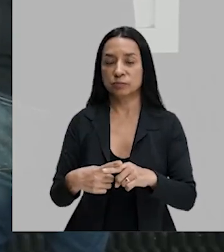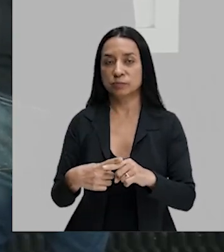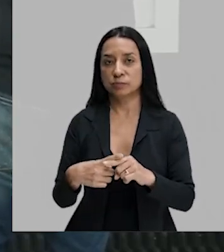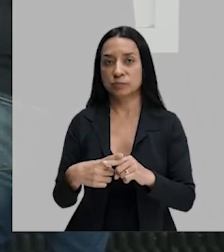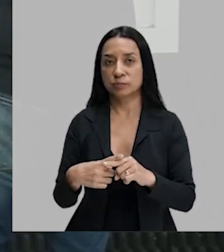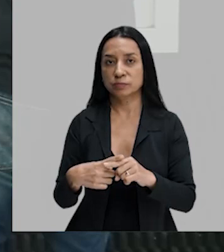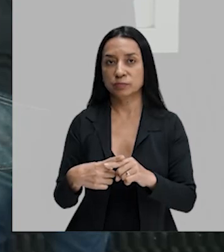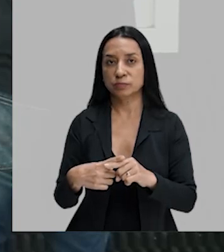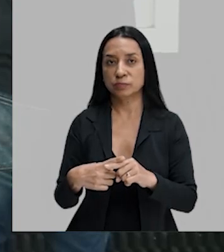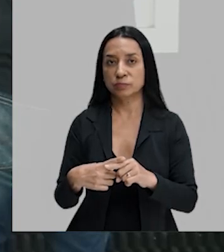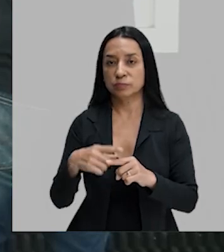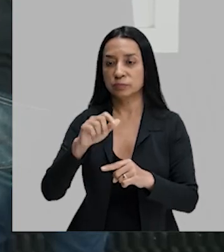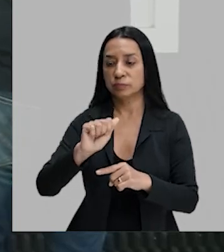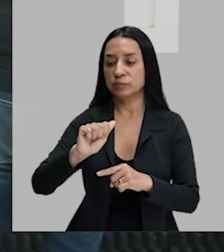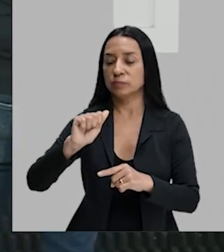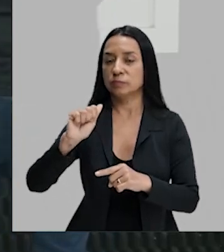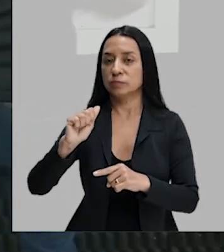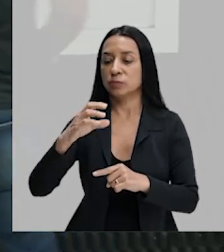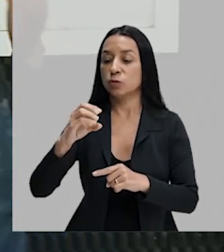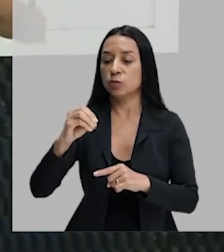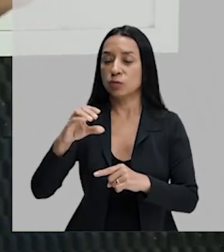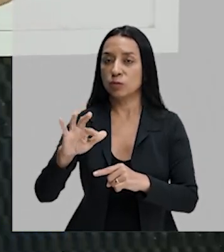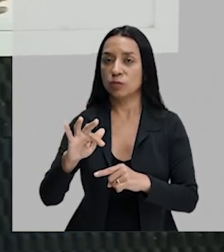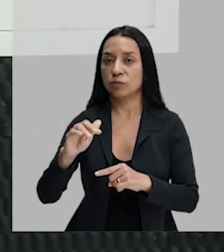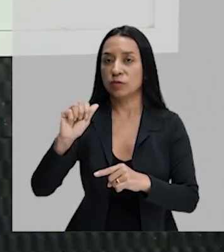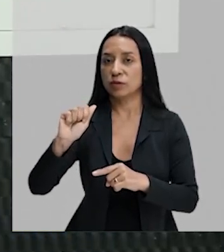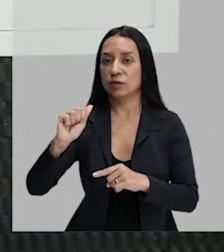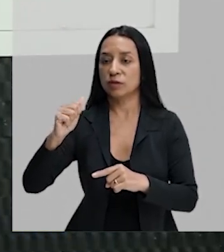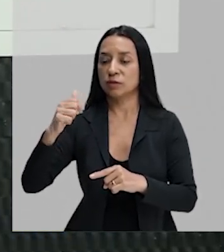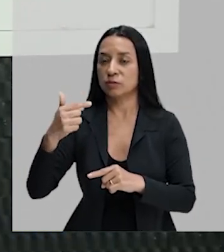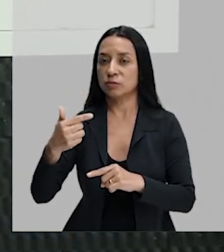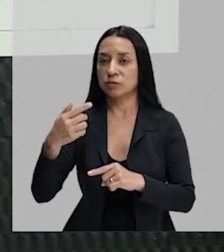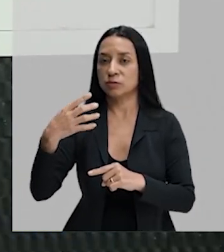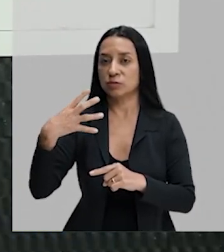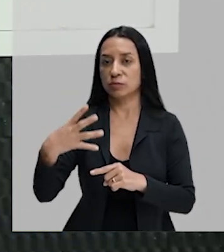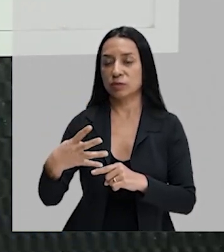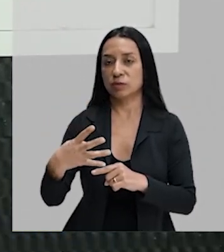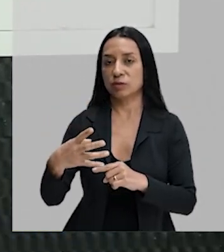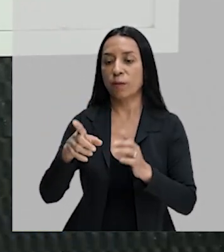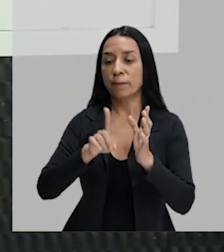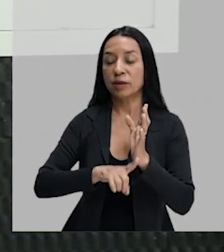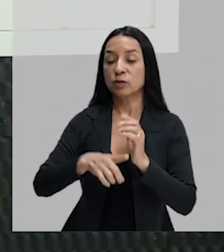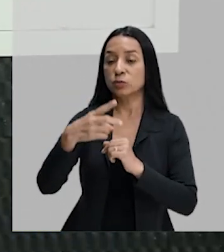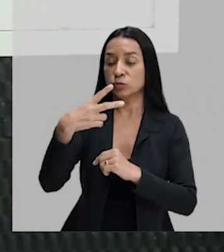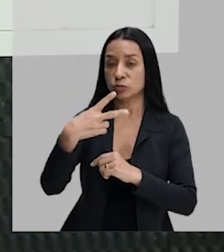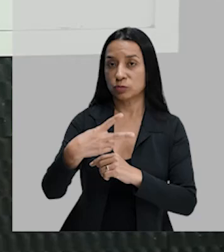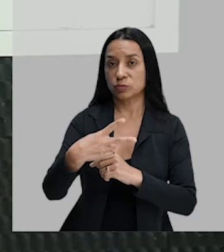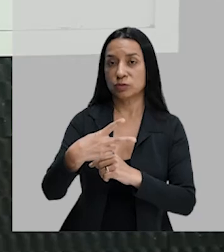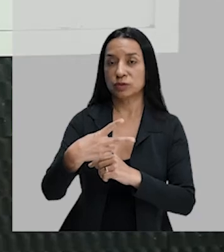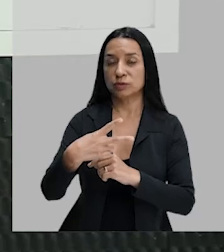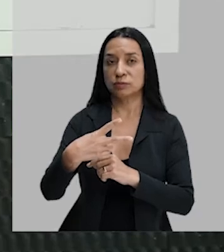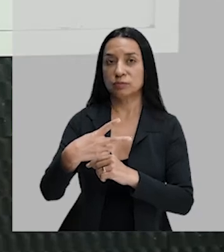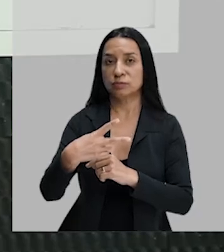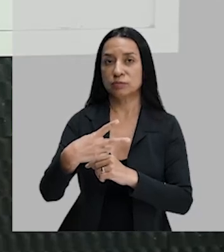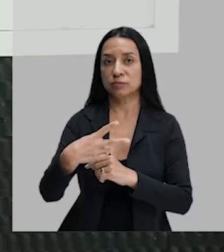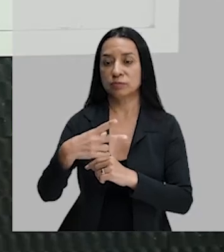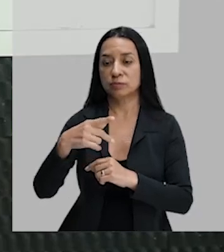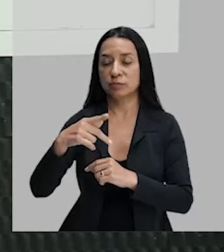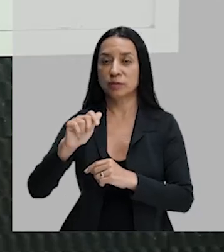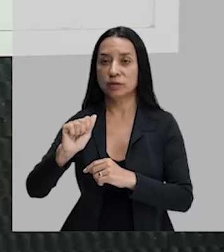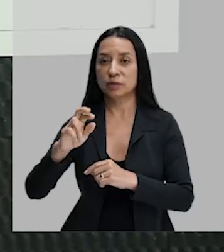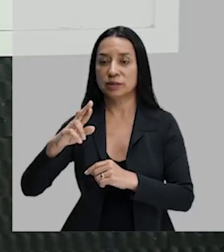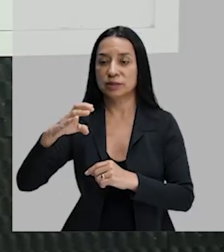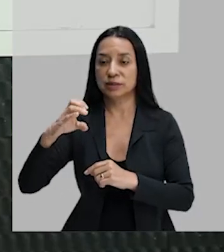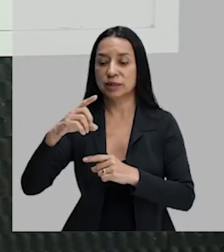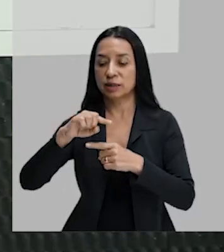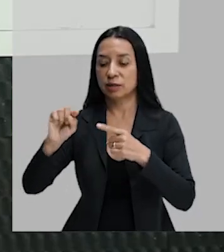fator do elemento a24 quer dizer menos duas parcelas porque só aí eu vou ter que aplicar sair duas